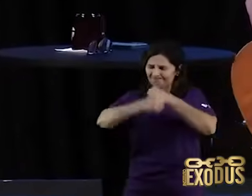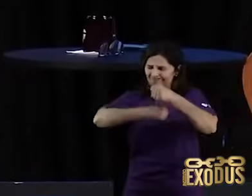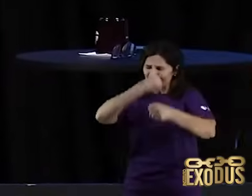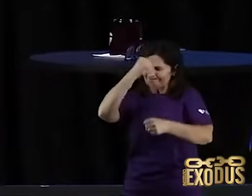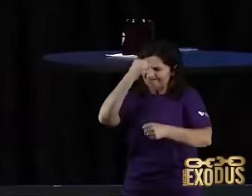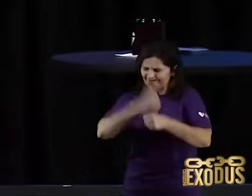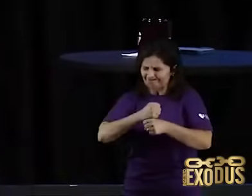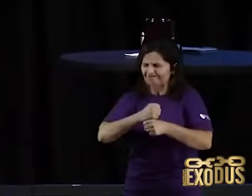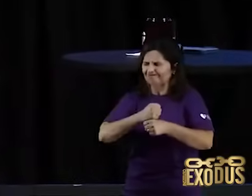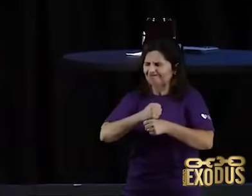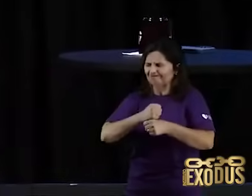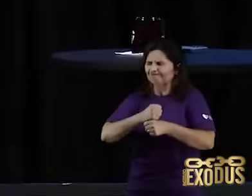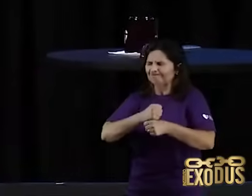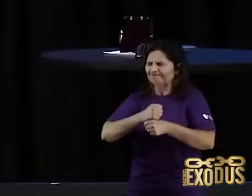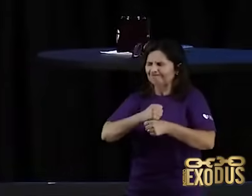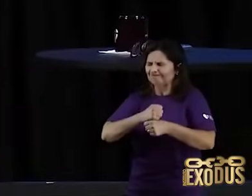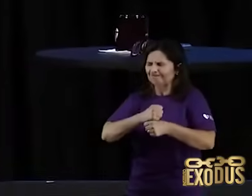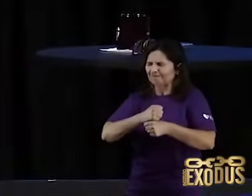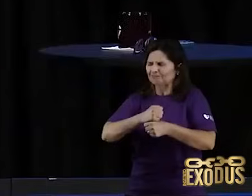ajuntar